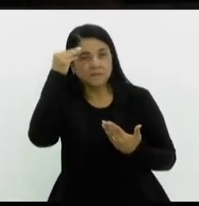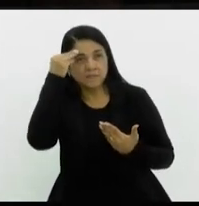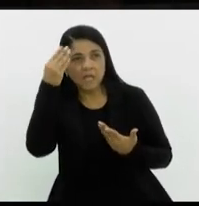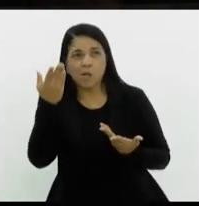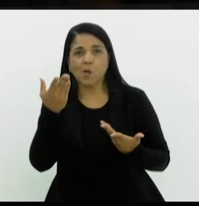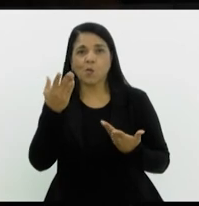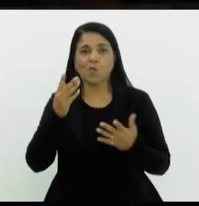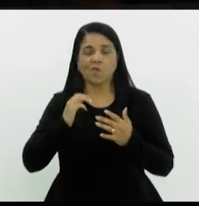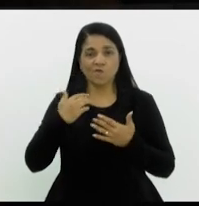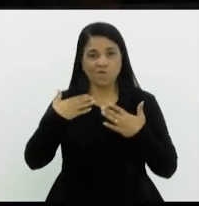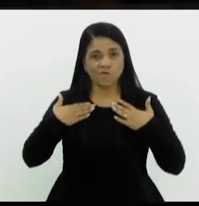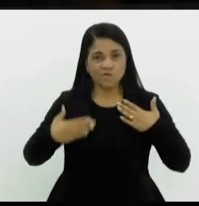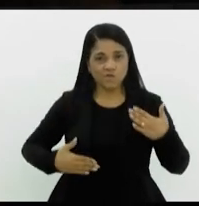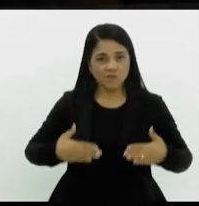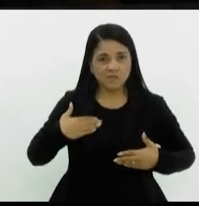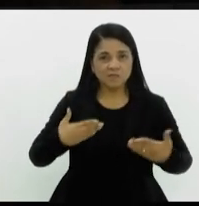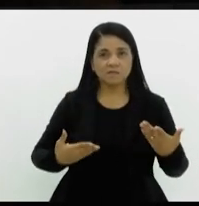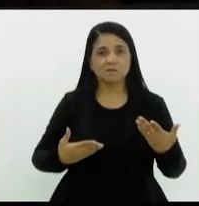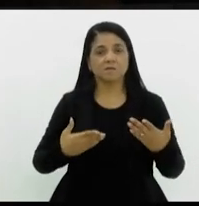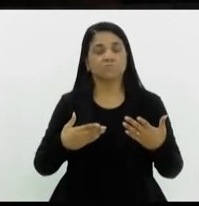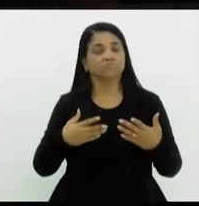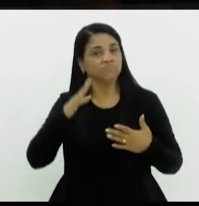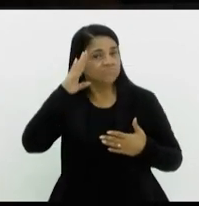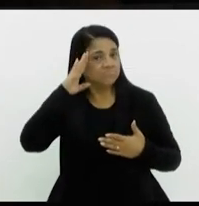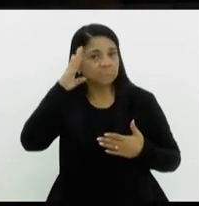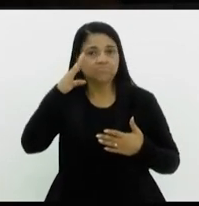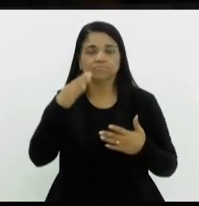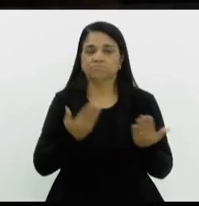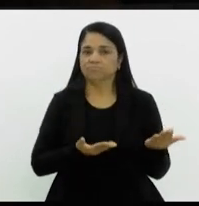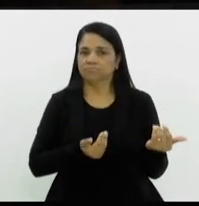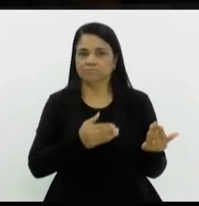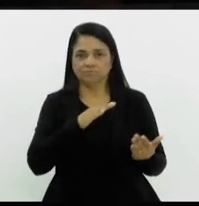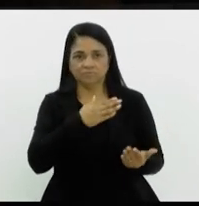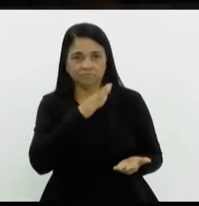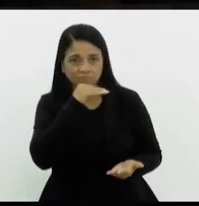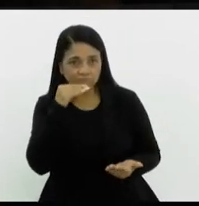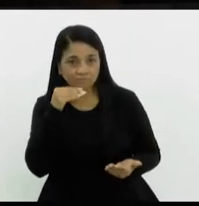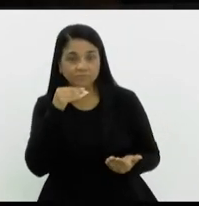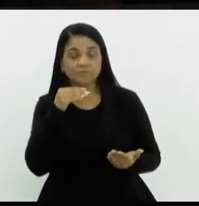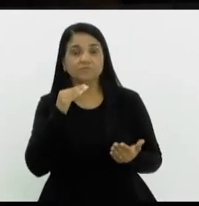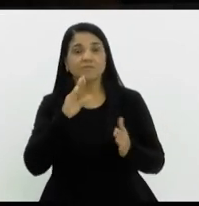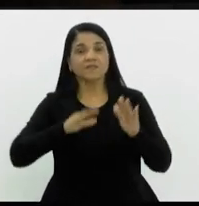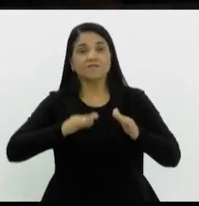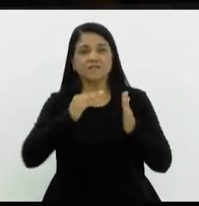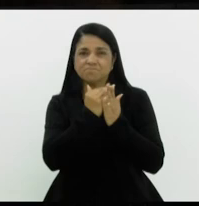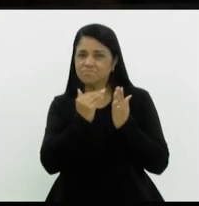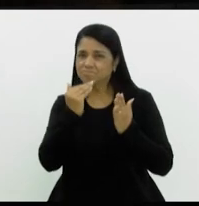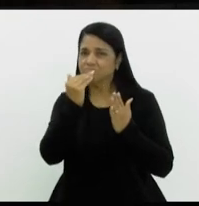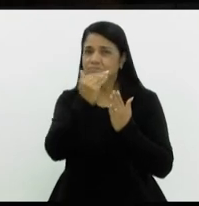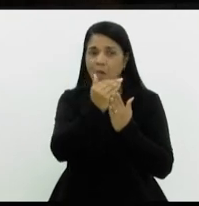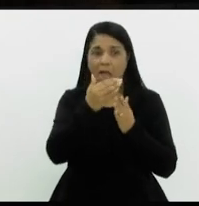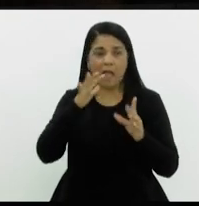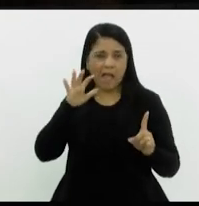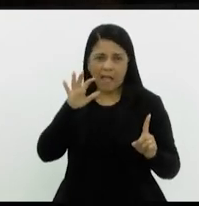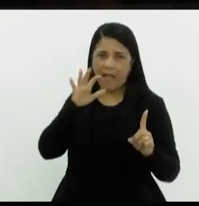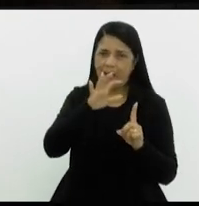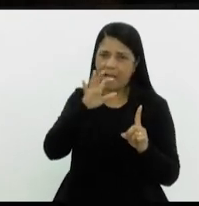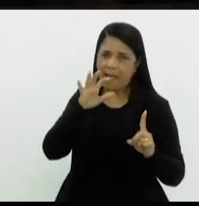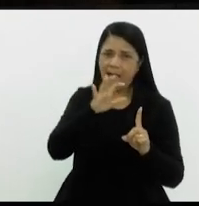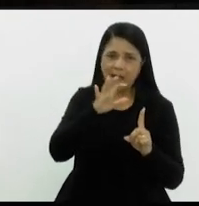física são prevalentes entre a juventude, muitas vezes exacerbados pela pressão